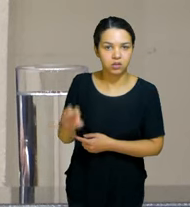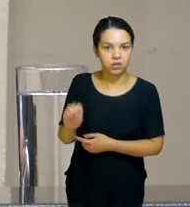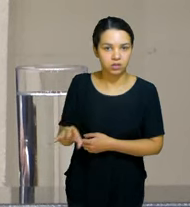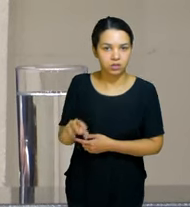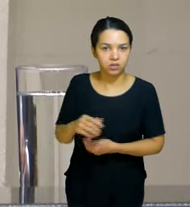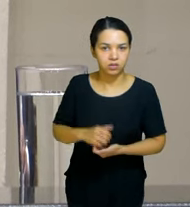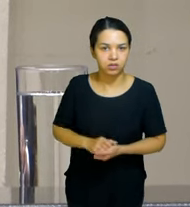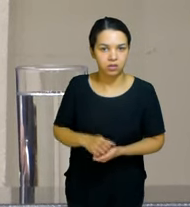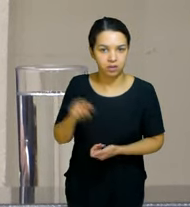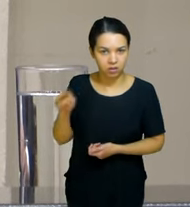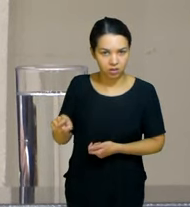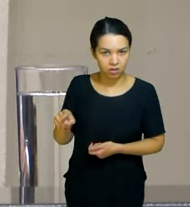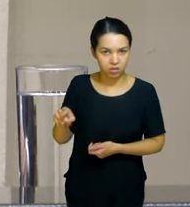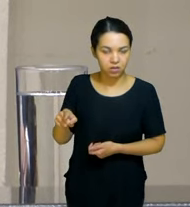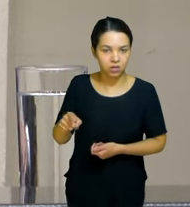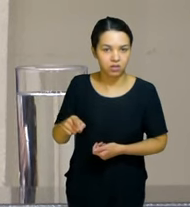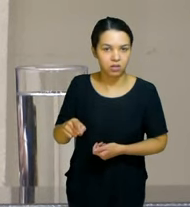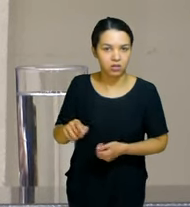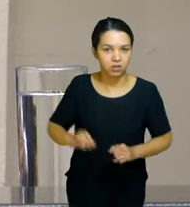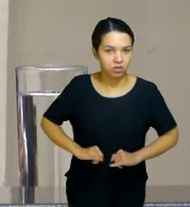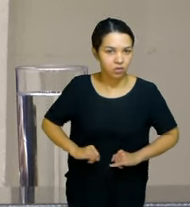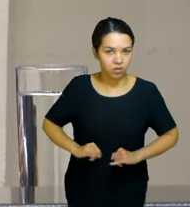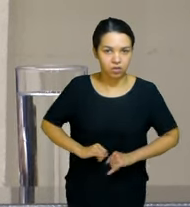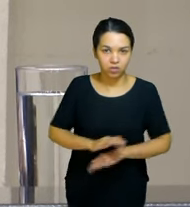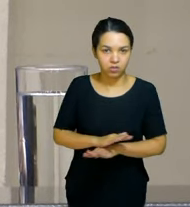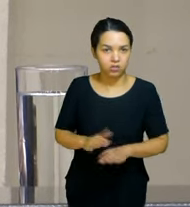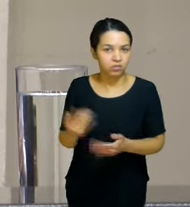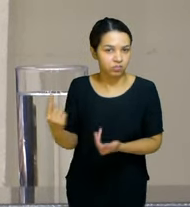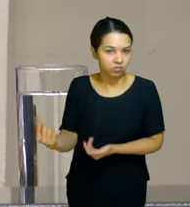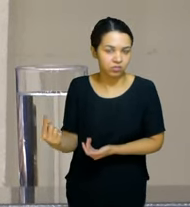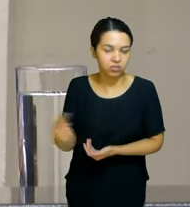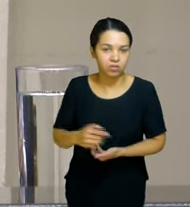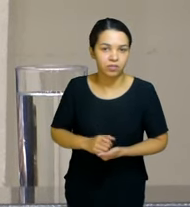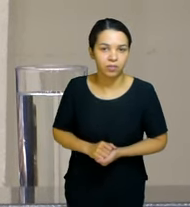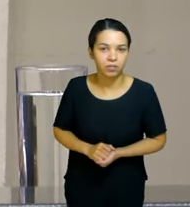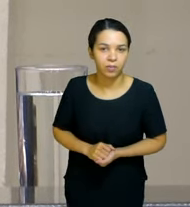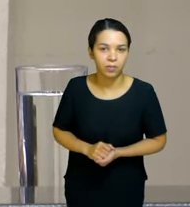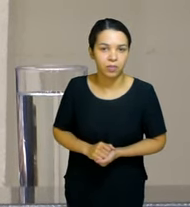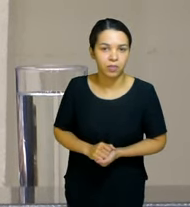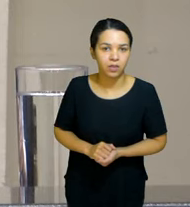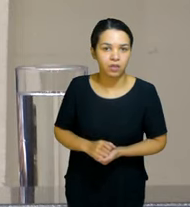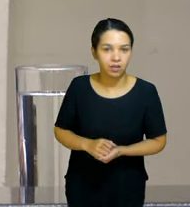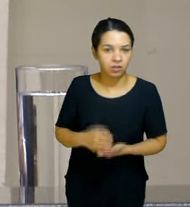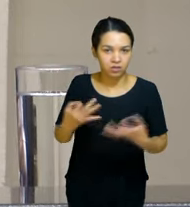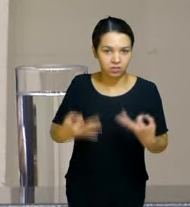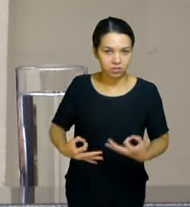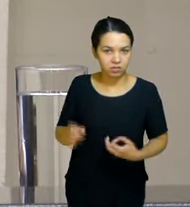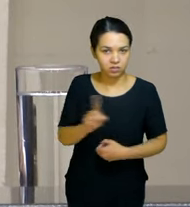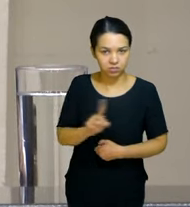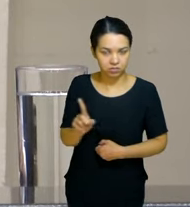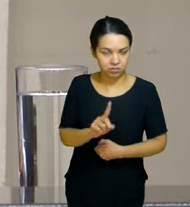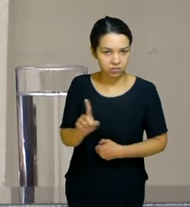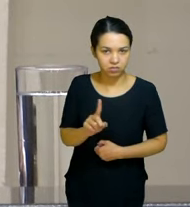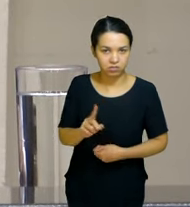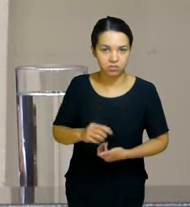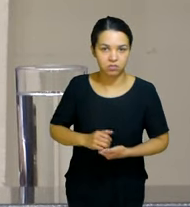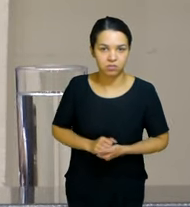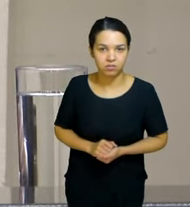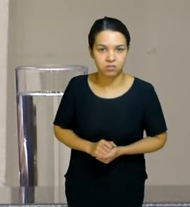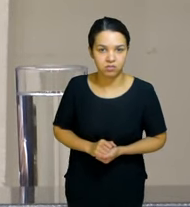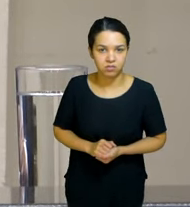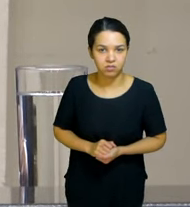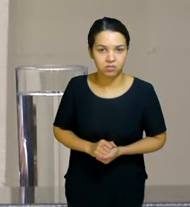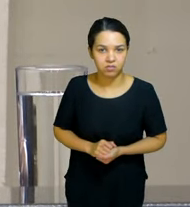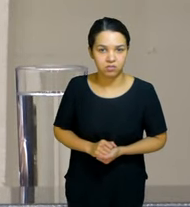a conta desse negócio. Então, o que fizeram com o Galdino foi uma injustiça sem tamanho. Sem